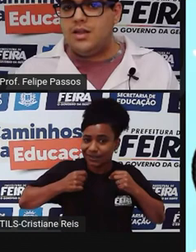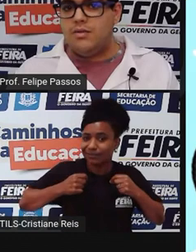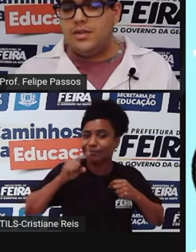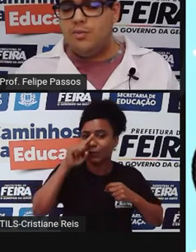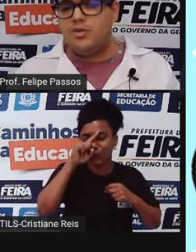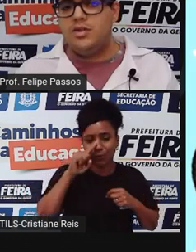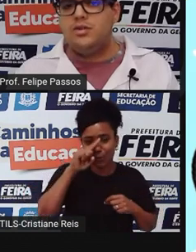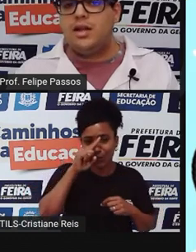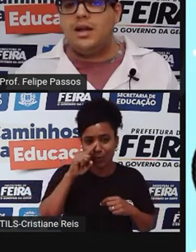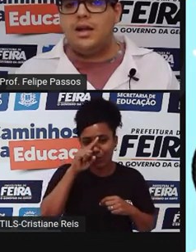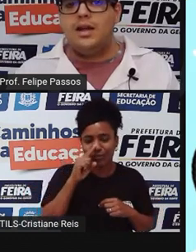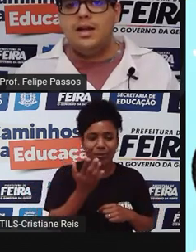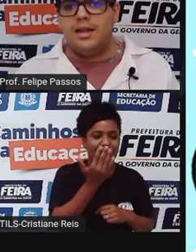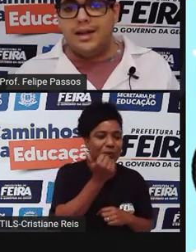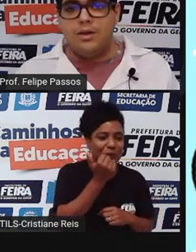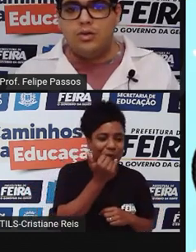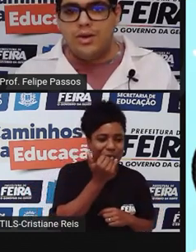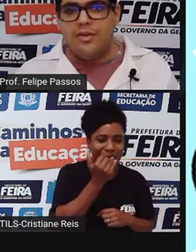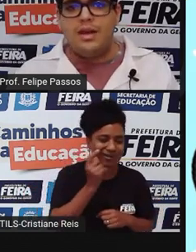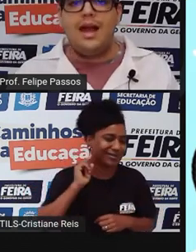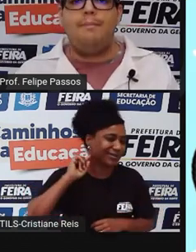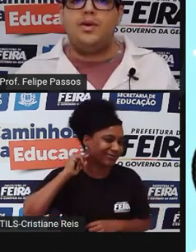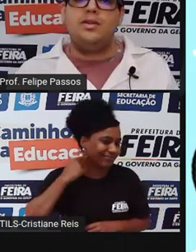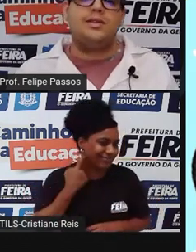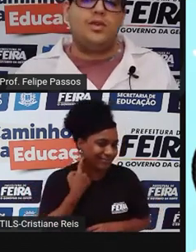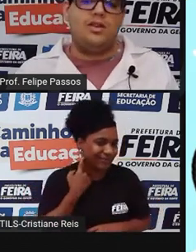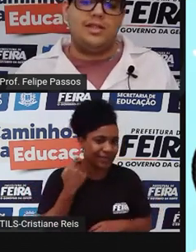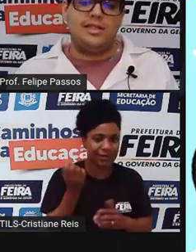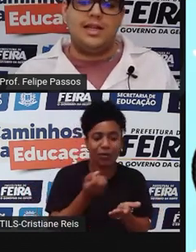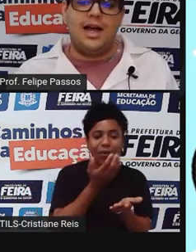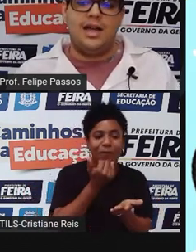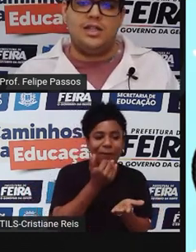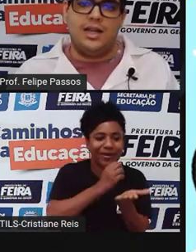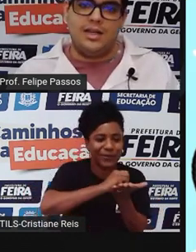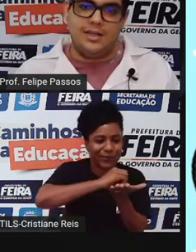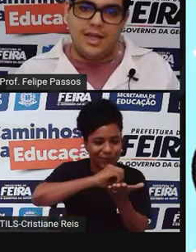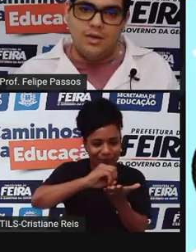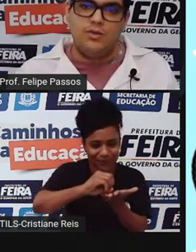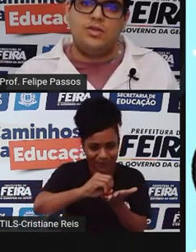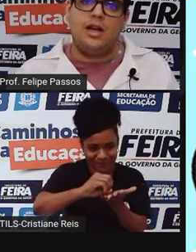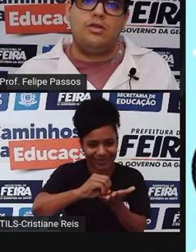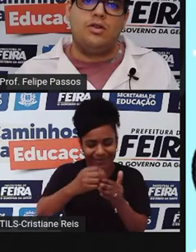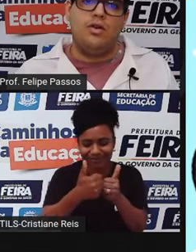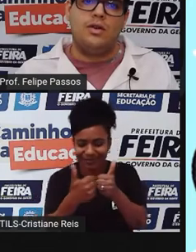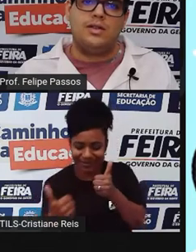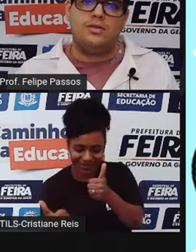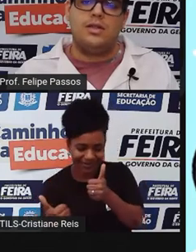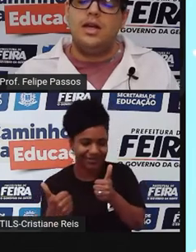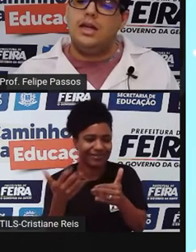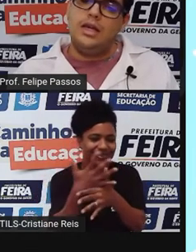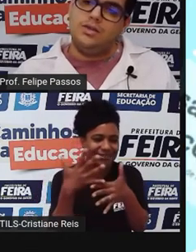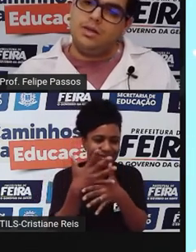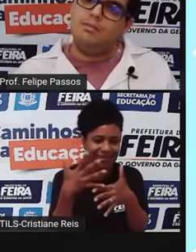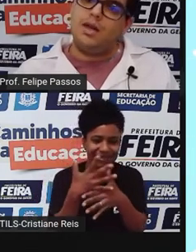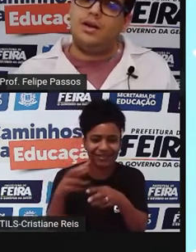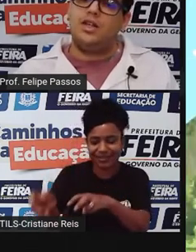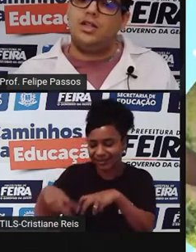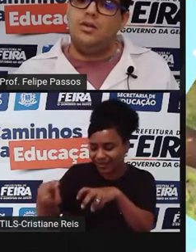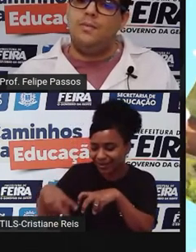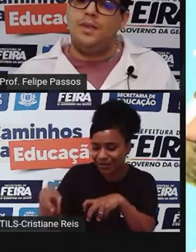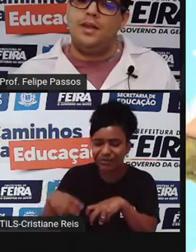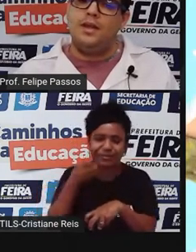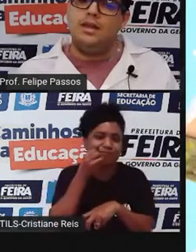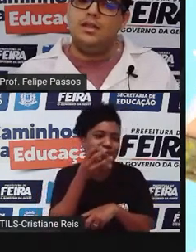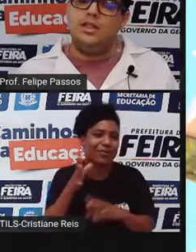alimentos que são produzidos na agricultura familiar próximo da nossa cidade, né? Sem uso de agrotóxicos. Isso também é uma